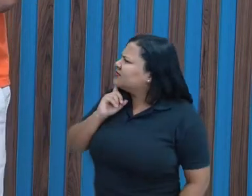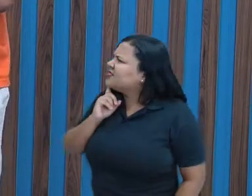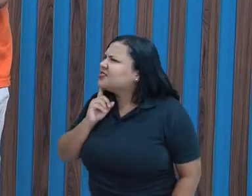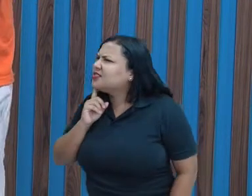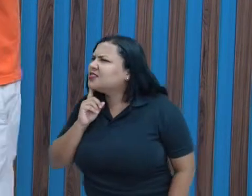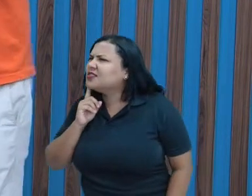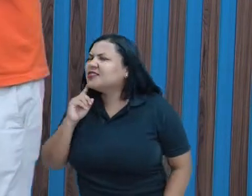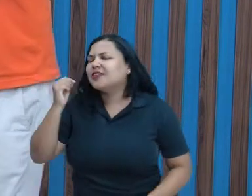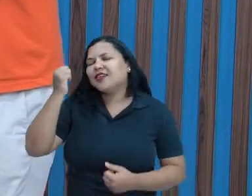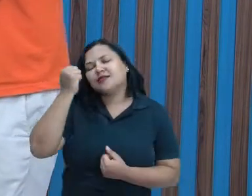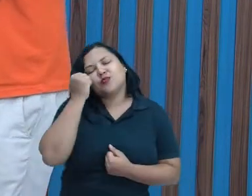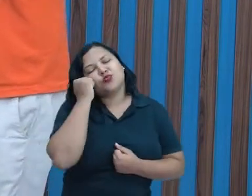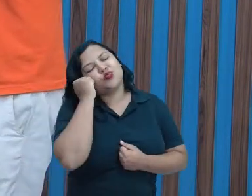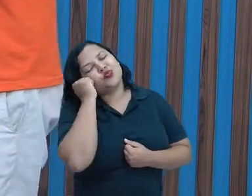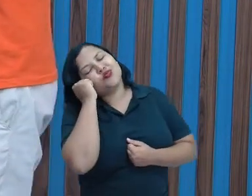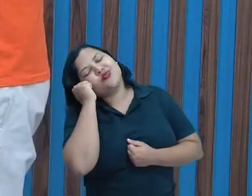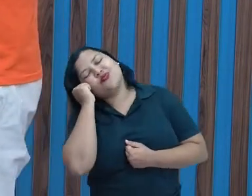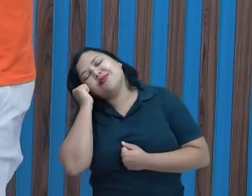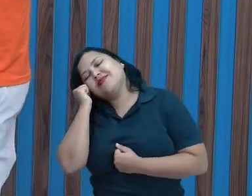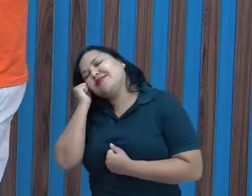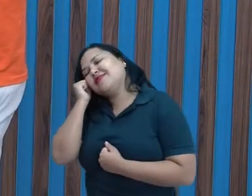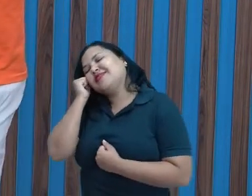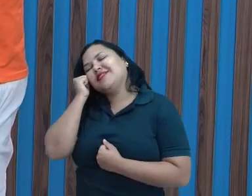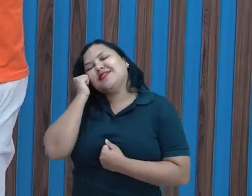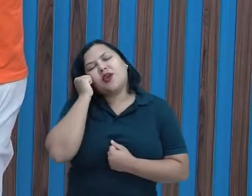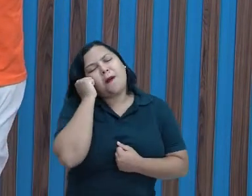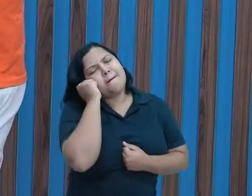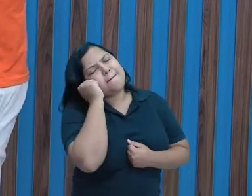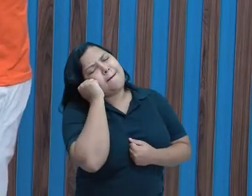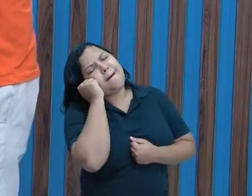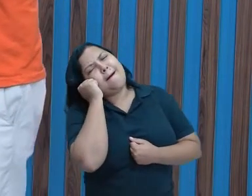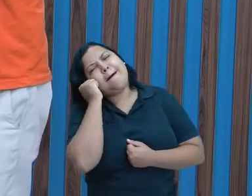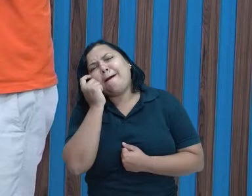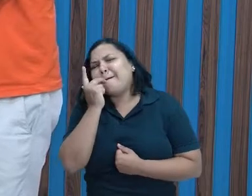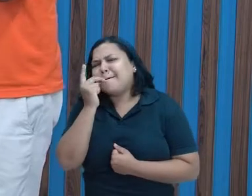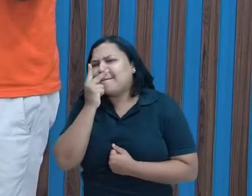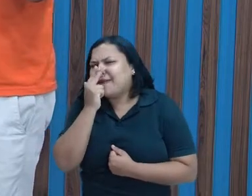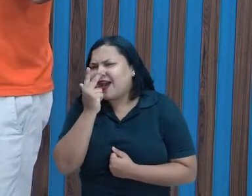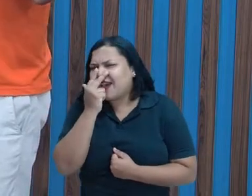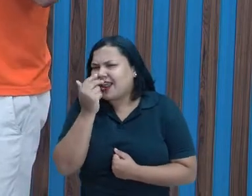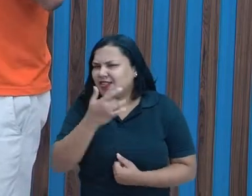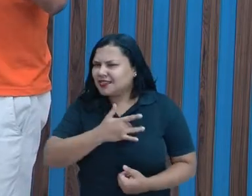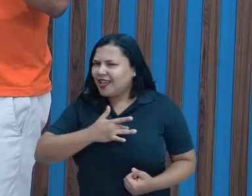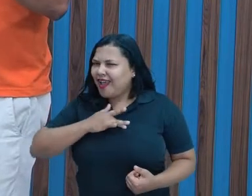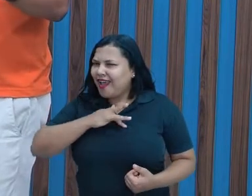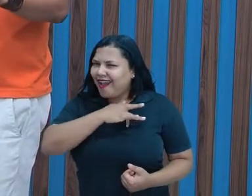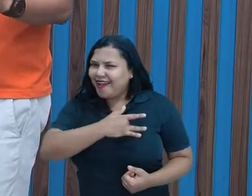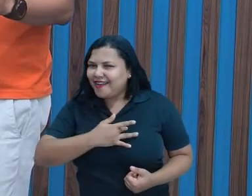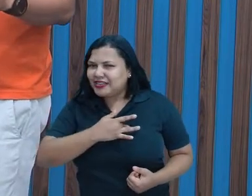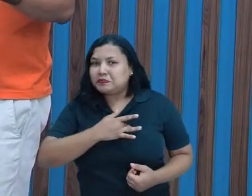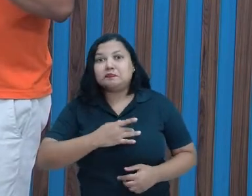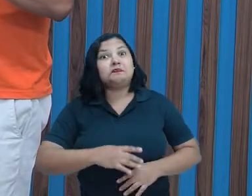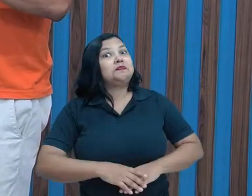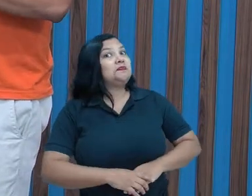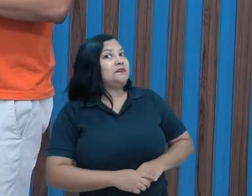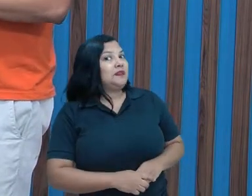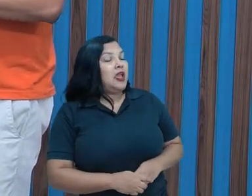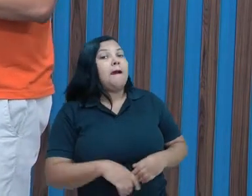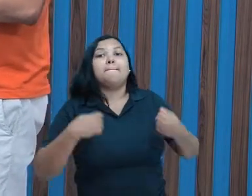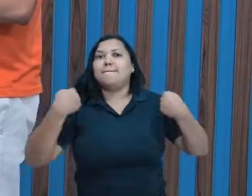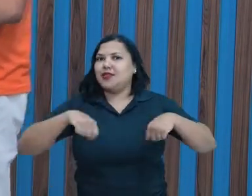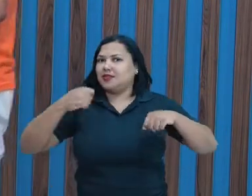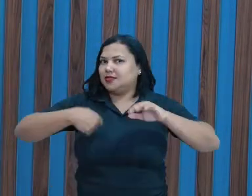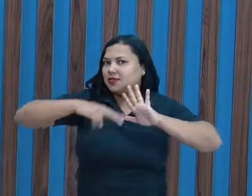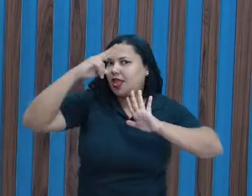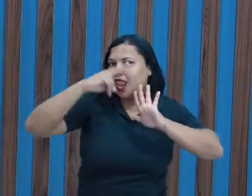e ó, dança juntinho, achando que a música é romântica, mas é bom você ver a letra para saber se é romântica de